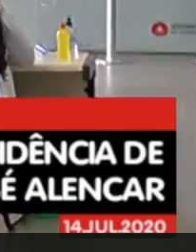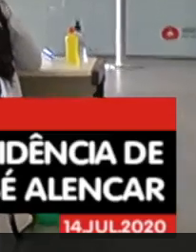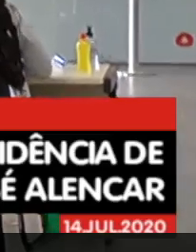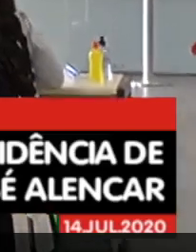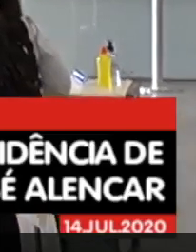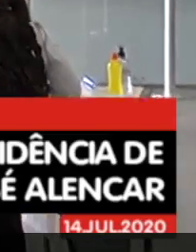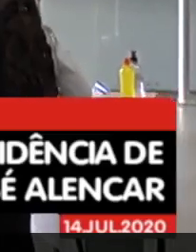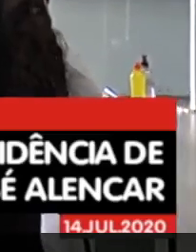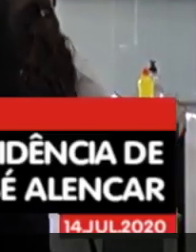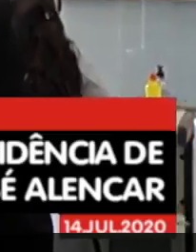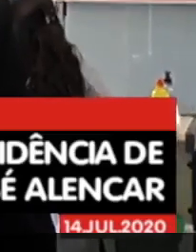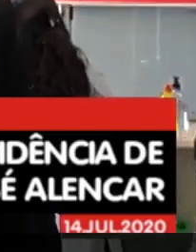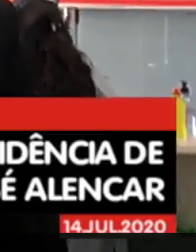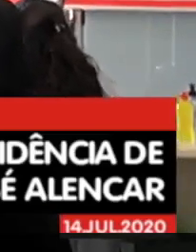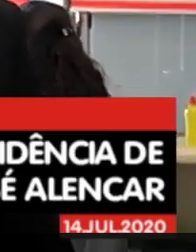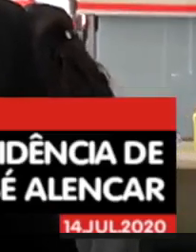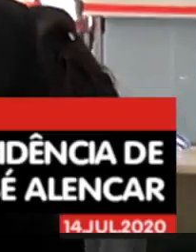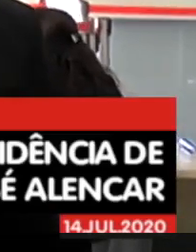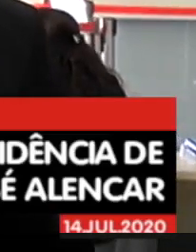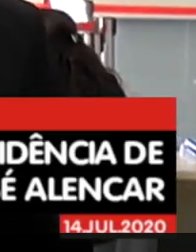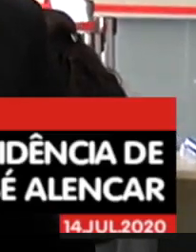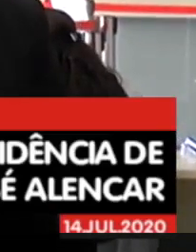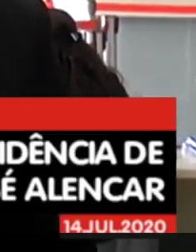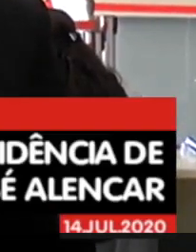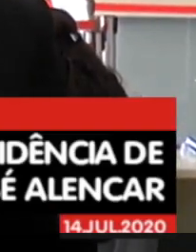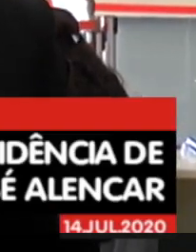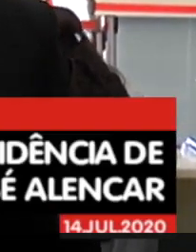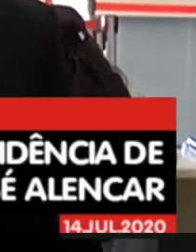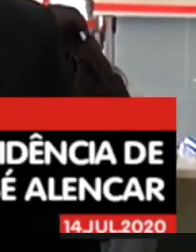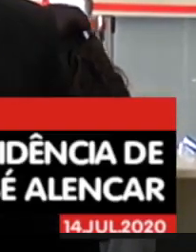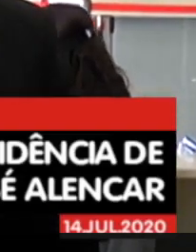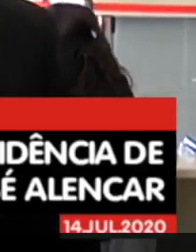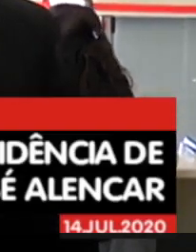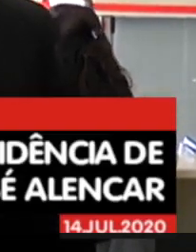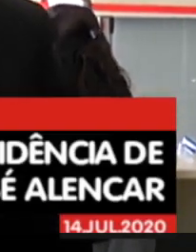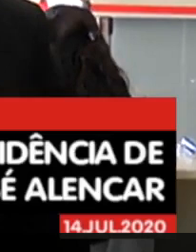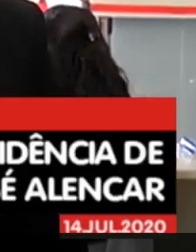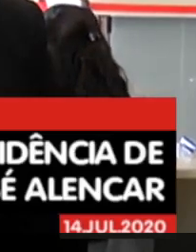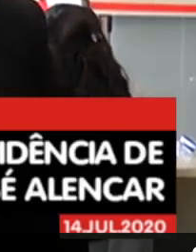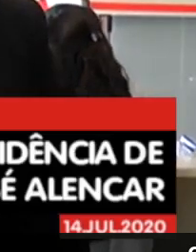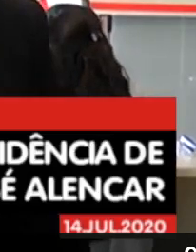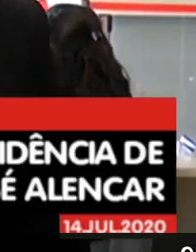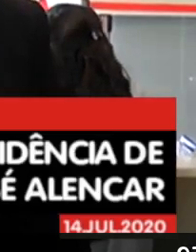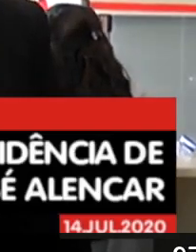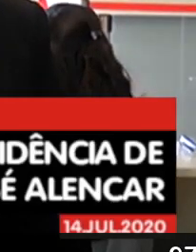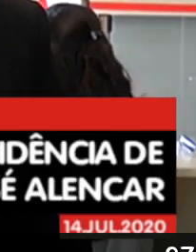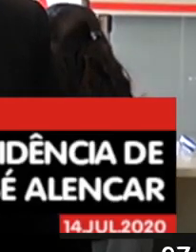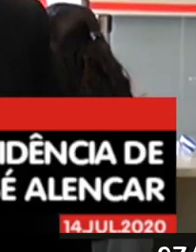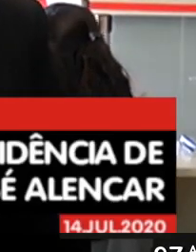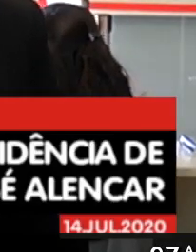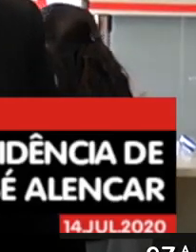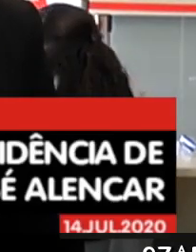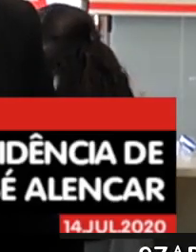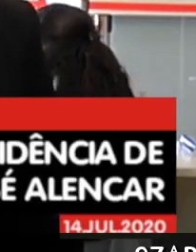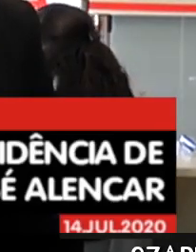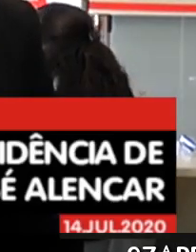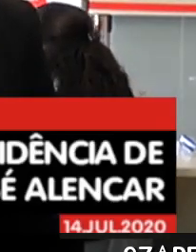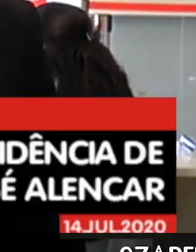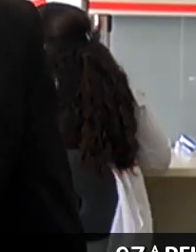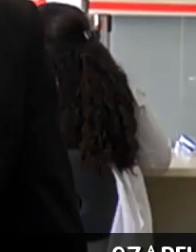Voltamos a falar ao vivo na expectativa de mais um dia do seminário da reforma da Previdência de Minas